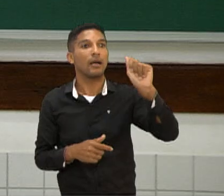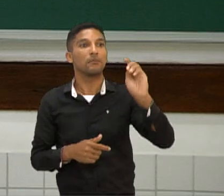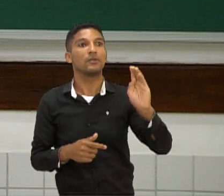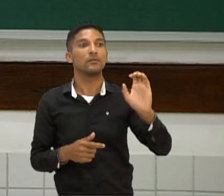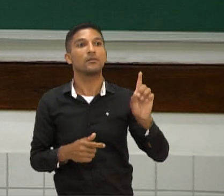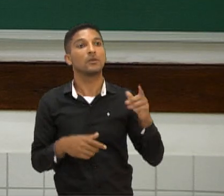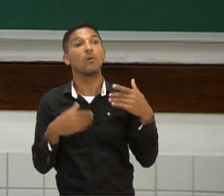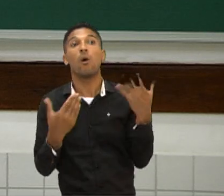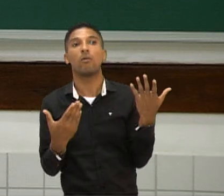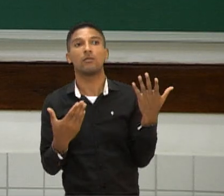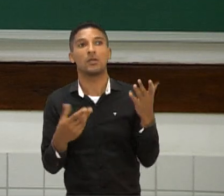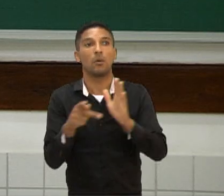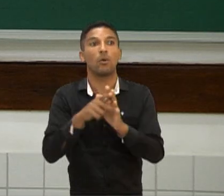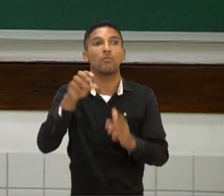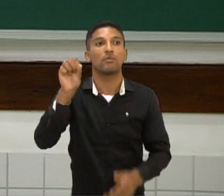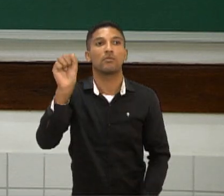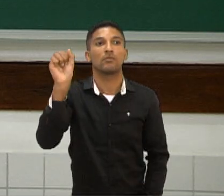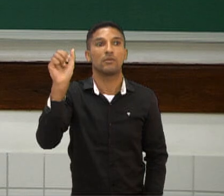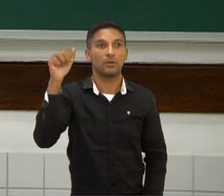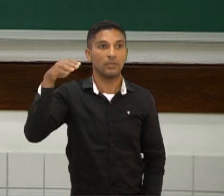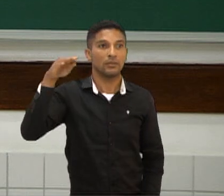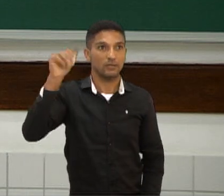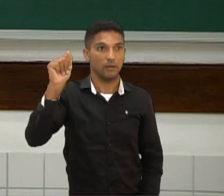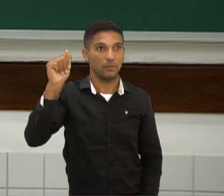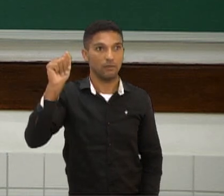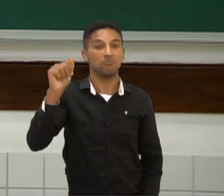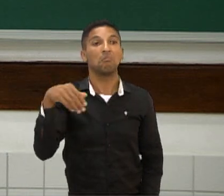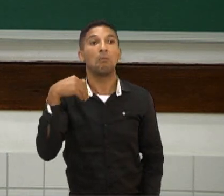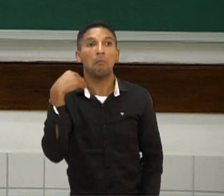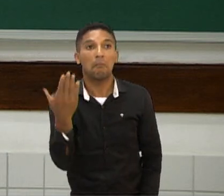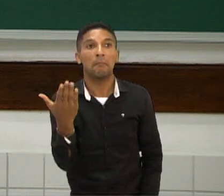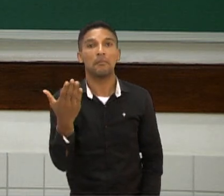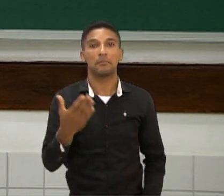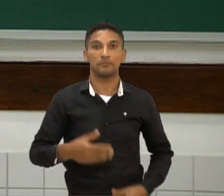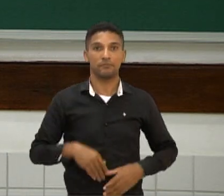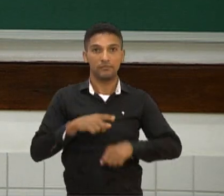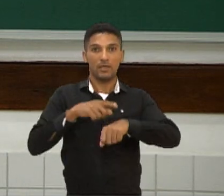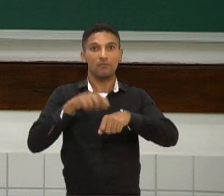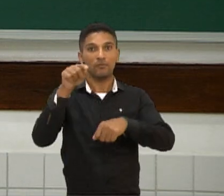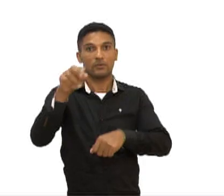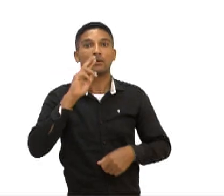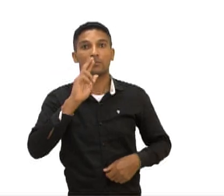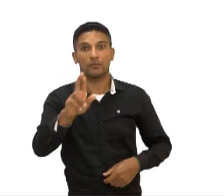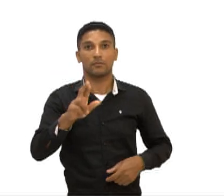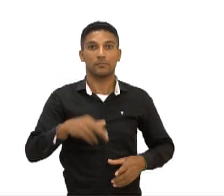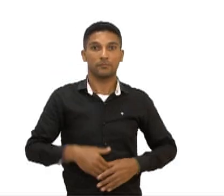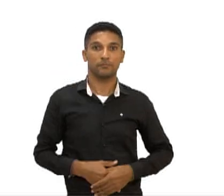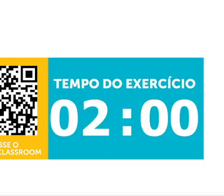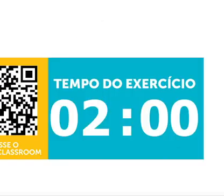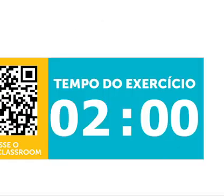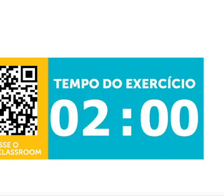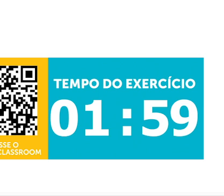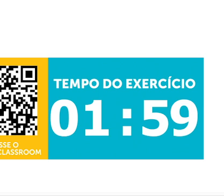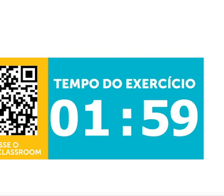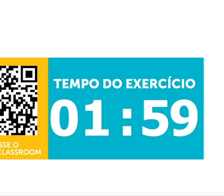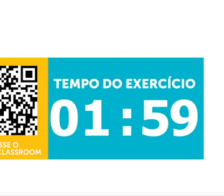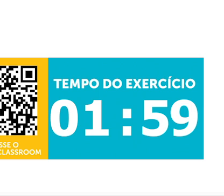sambadeiro. Então, vou deixar um tempinho para vocês responderem essa quiz.